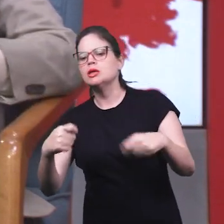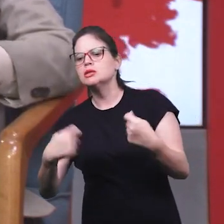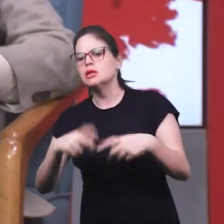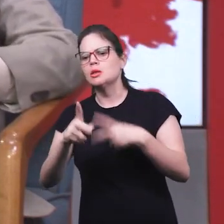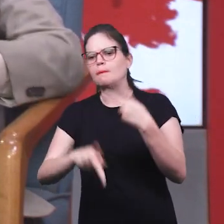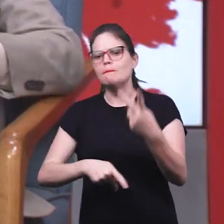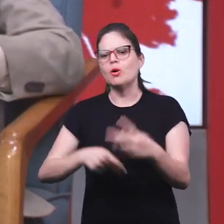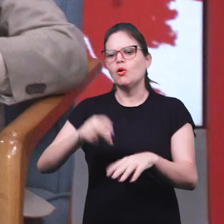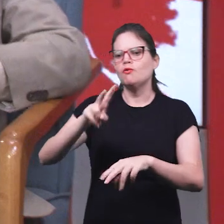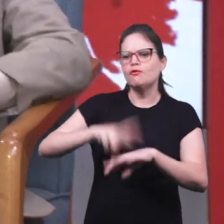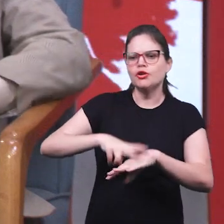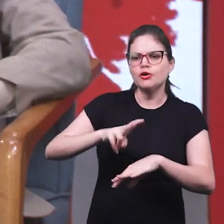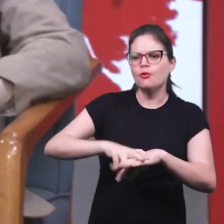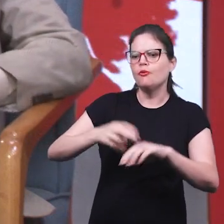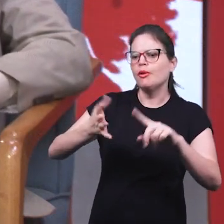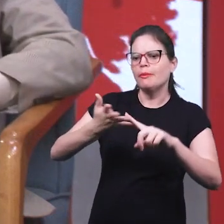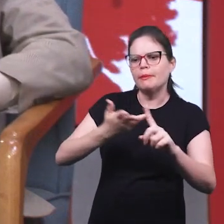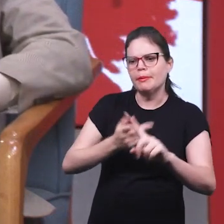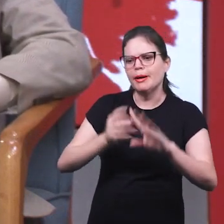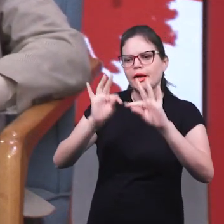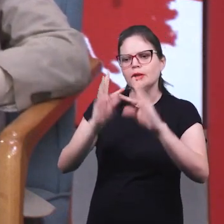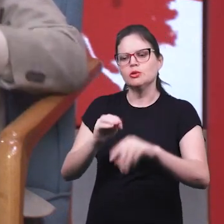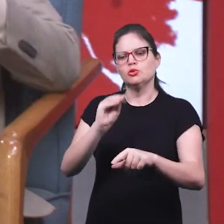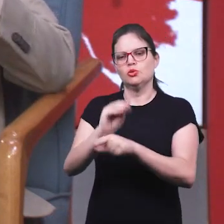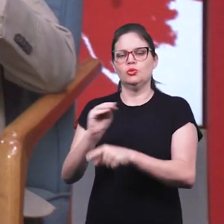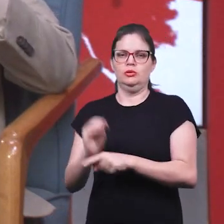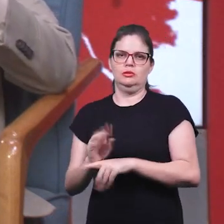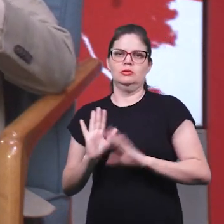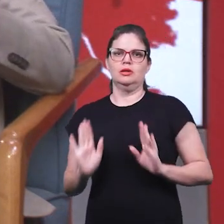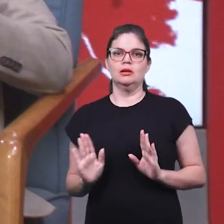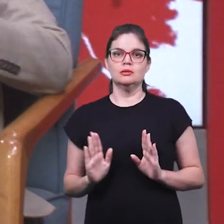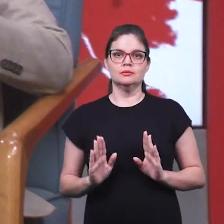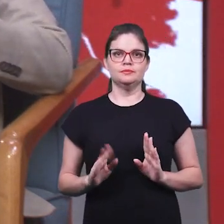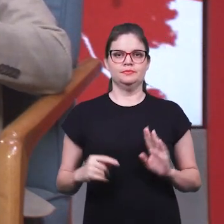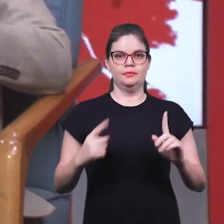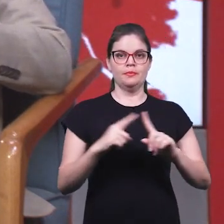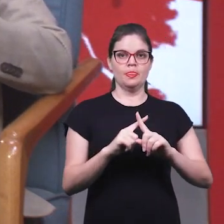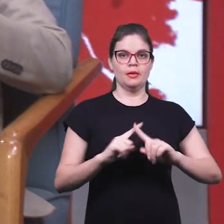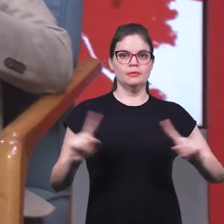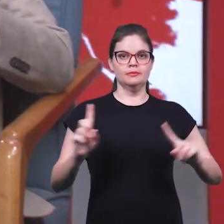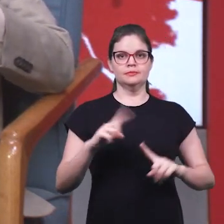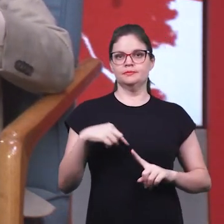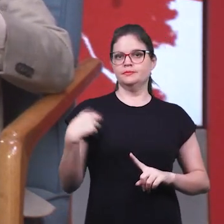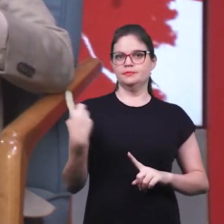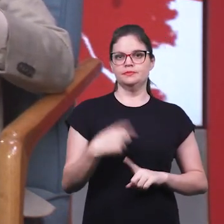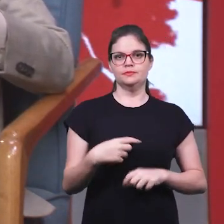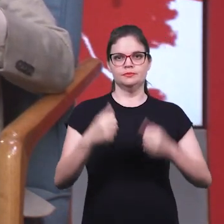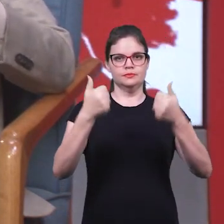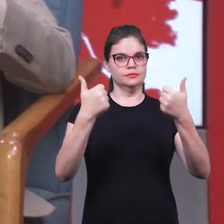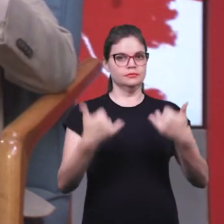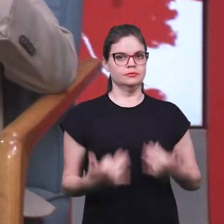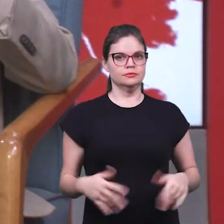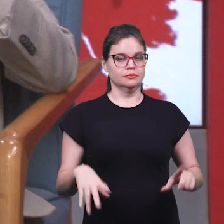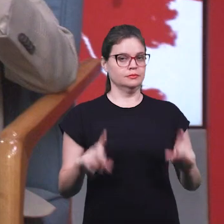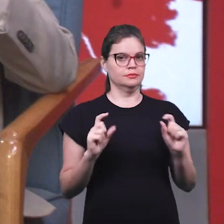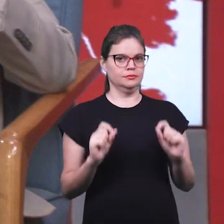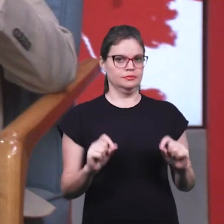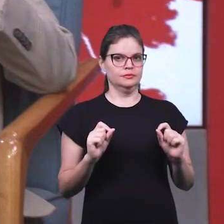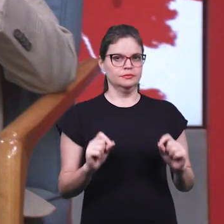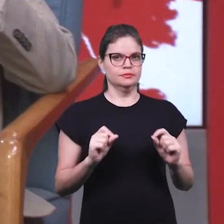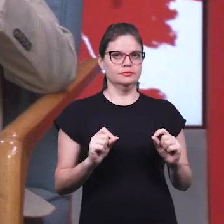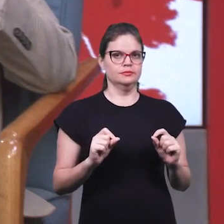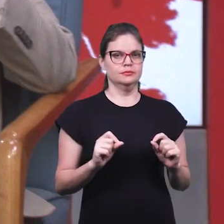povo, da viúva, enfim. Eles foram levantados para isso. Só que nós falamos no programa